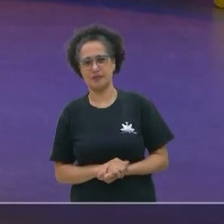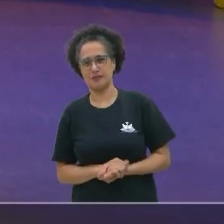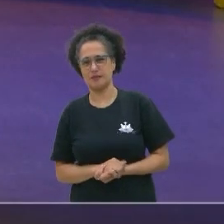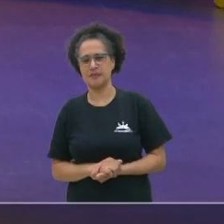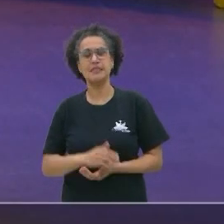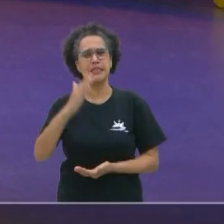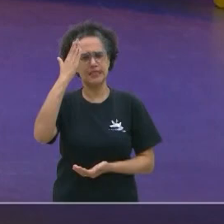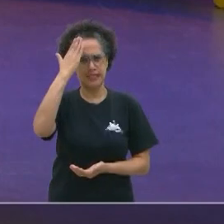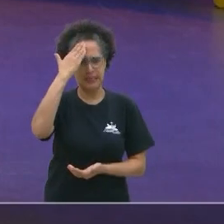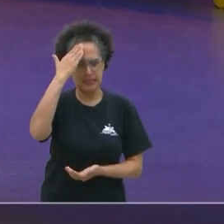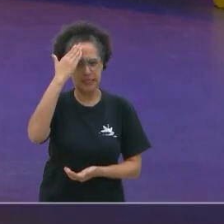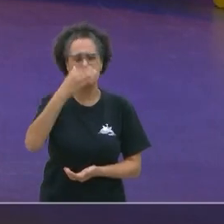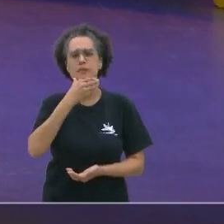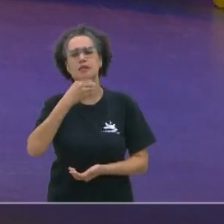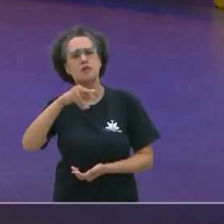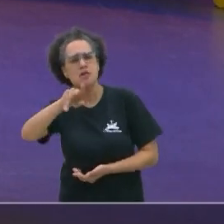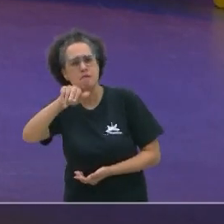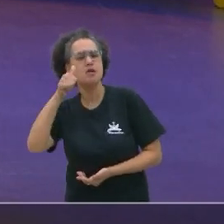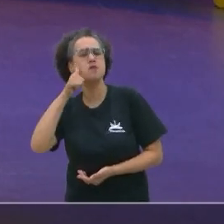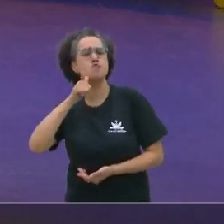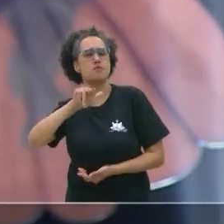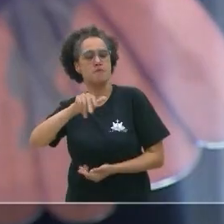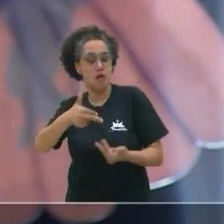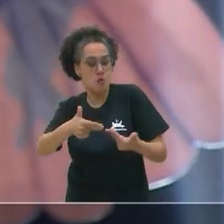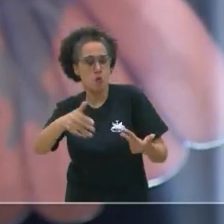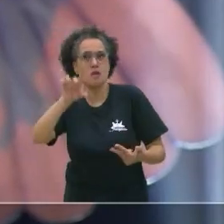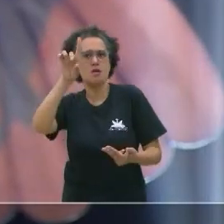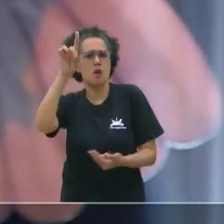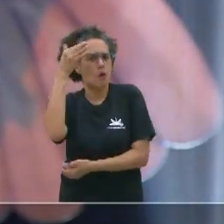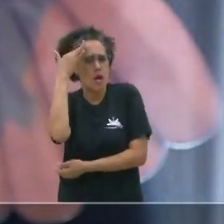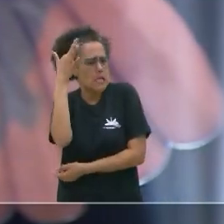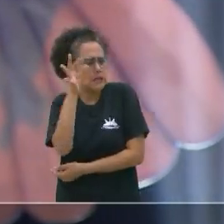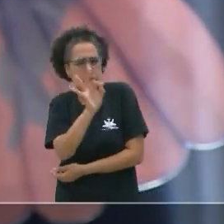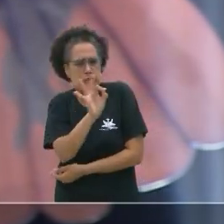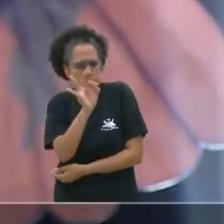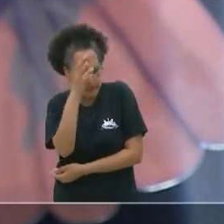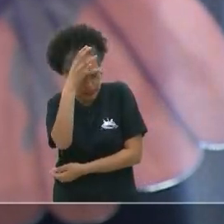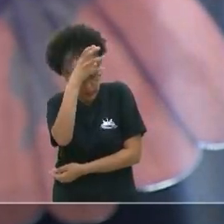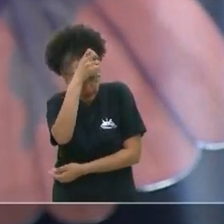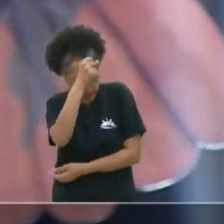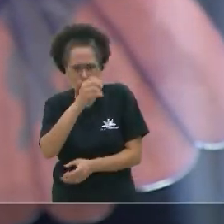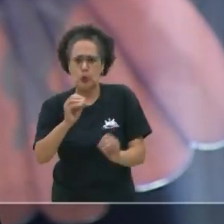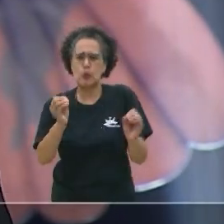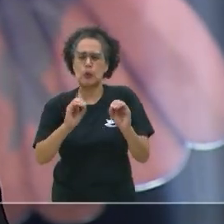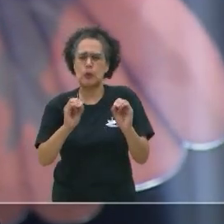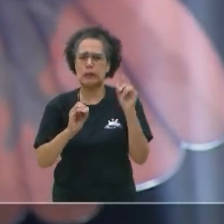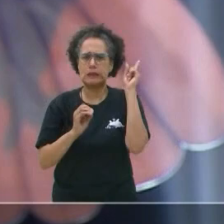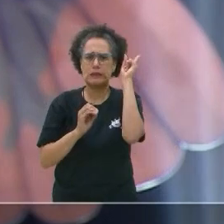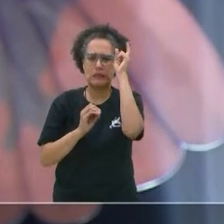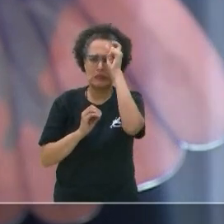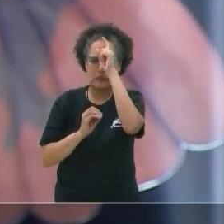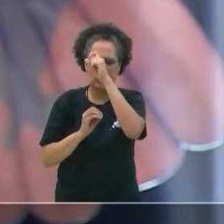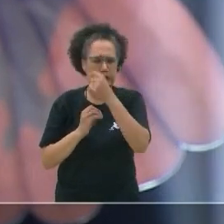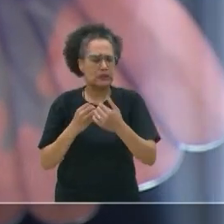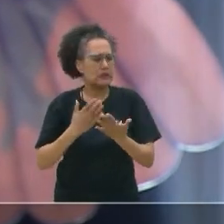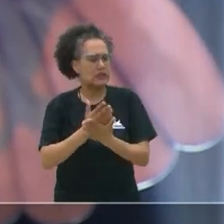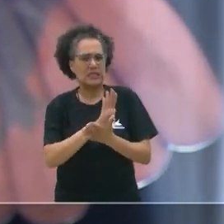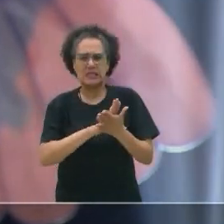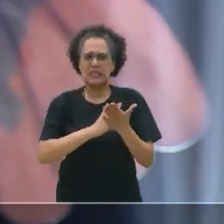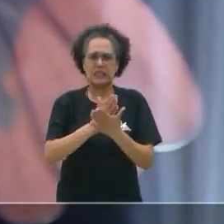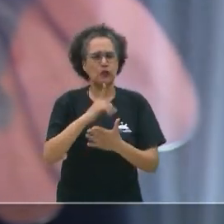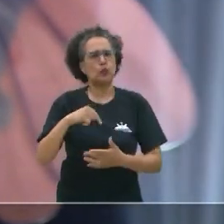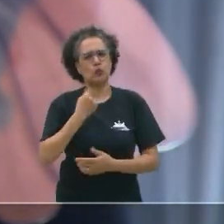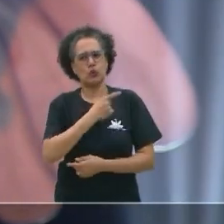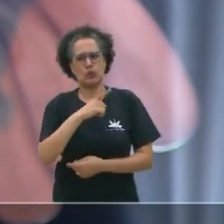Sabe, meu irmão, minha irmã, as coisas de Deus são assim, a gente não entende, a gente não compreende. Às vezes vem a dificuldade, vem a tormenta. Nós temos